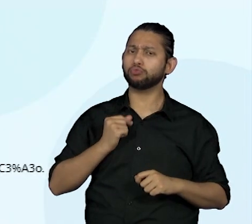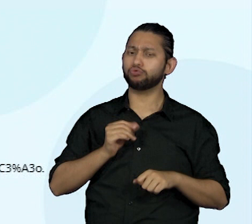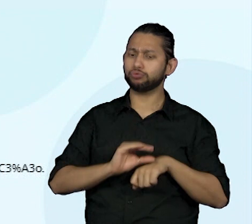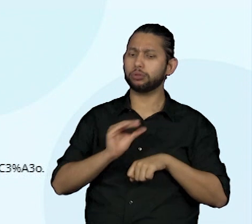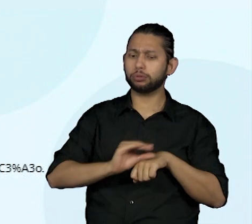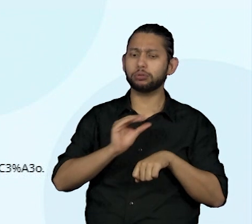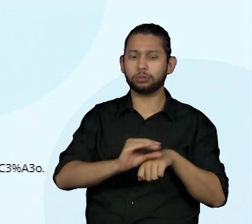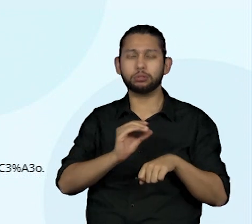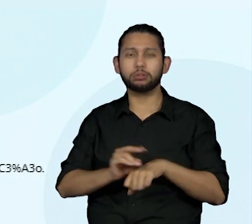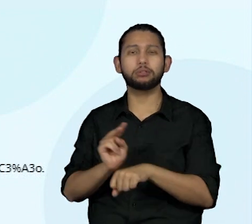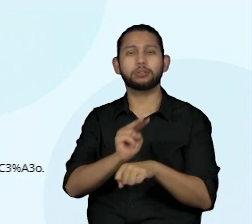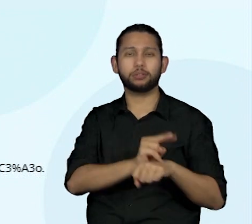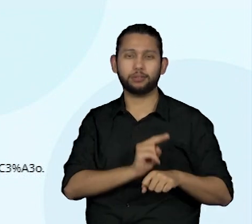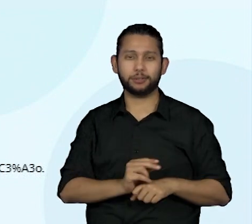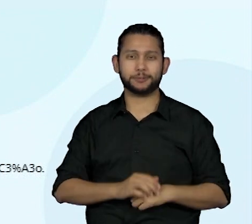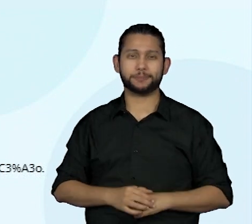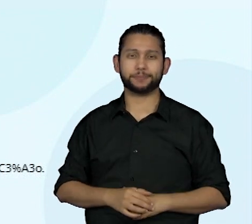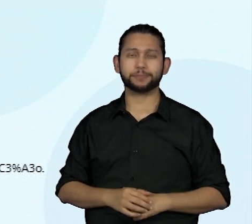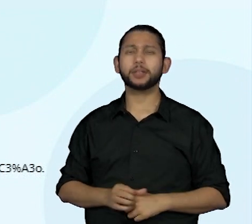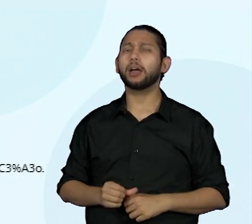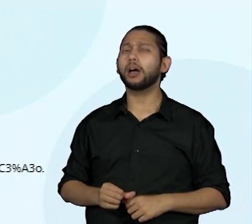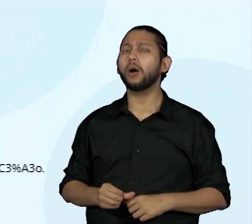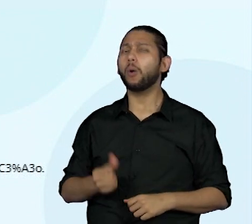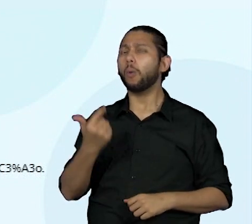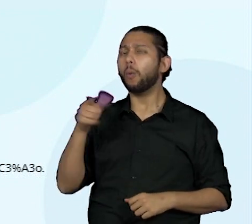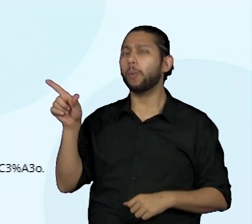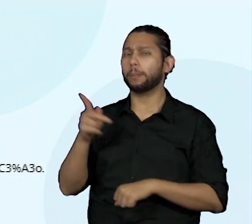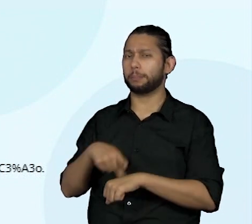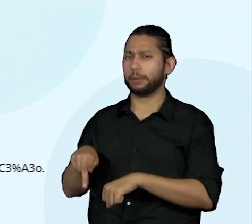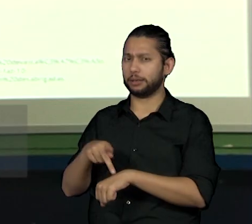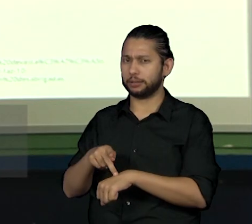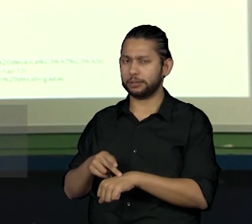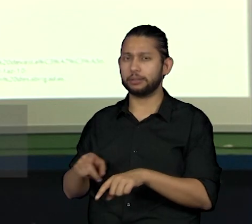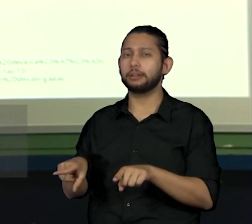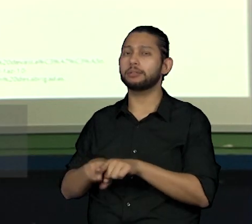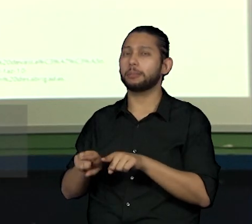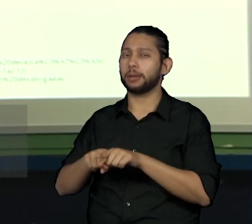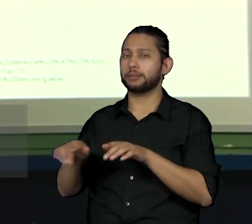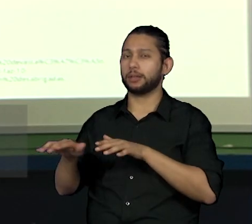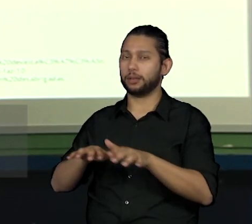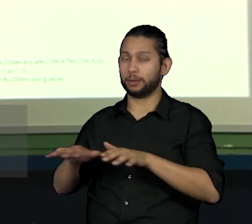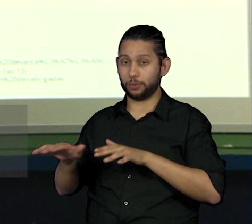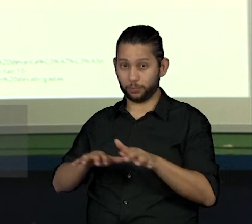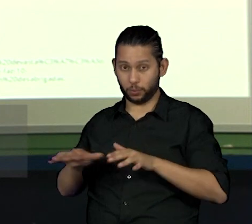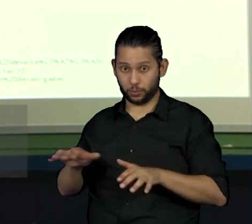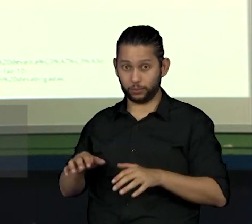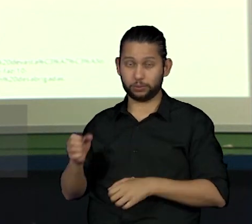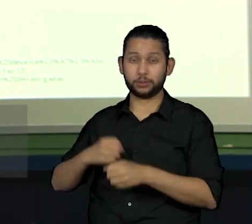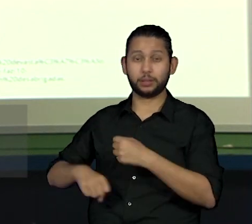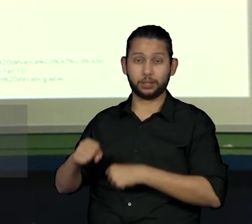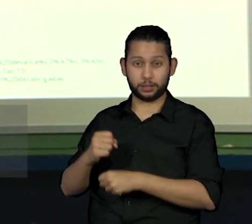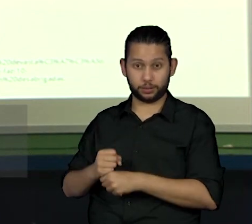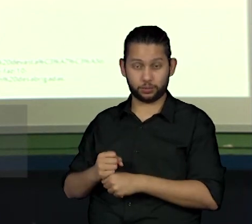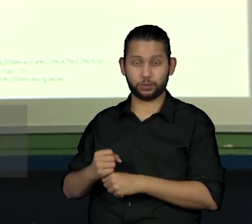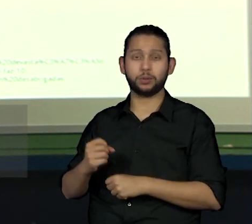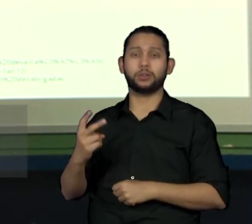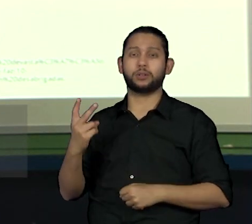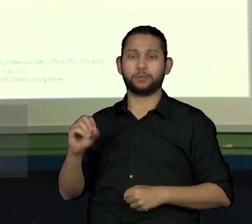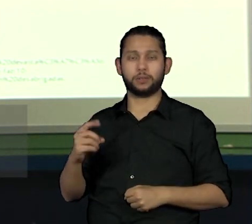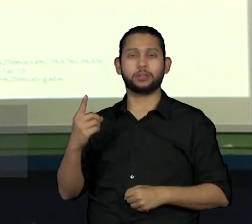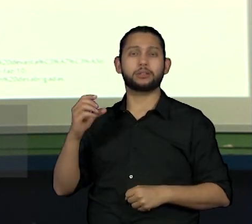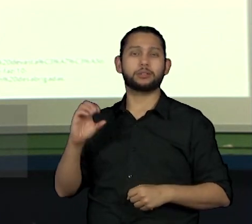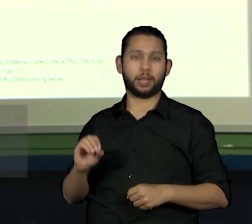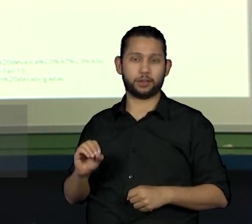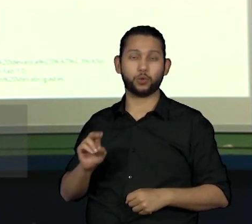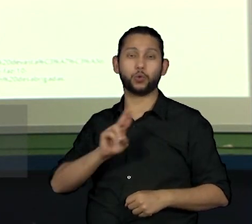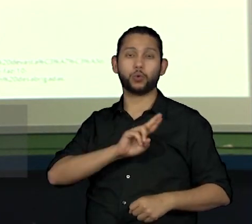vamos ver um outro país que também sofreu terremoto no ano de 2010, o Haiti. Esse pequeno país da